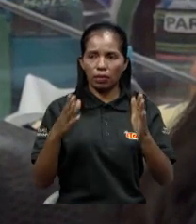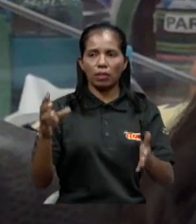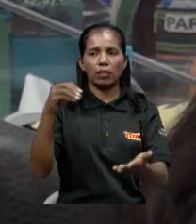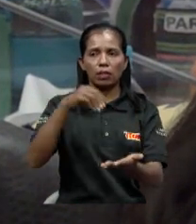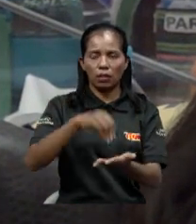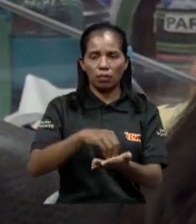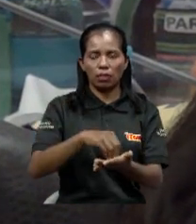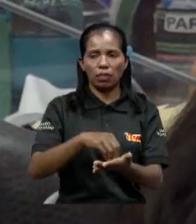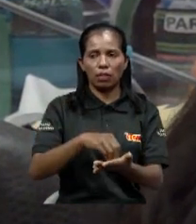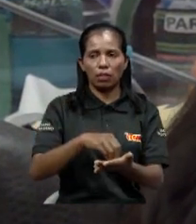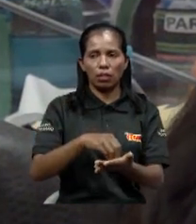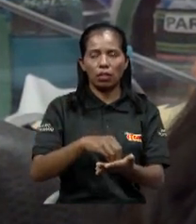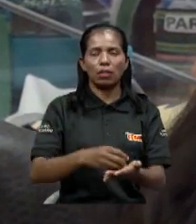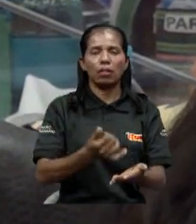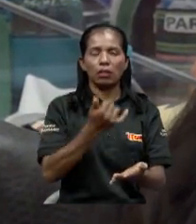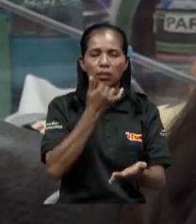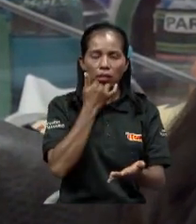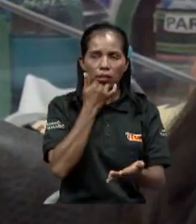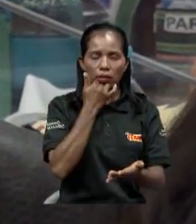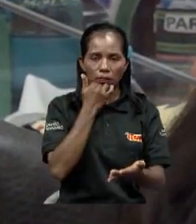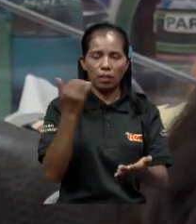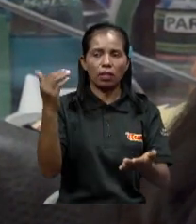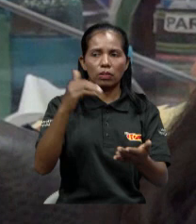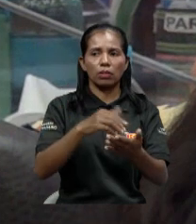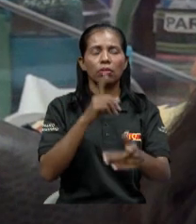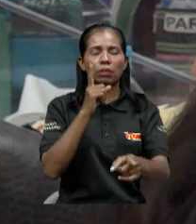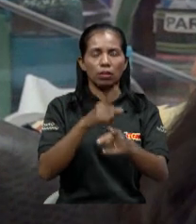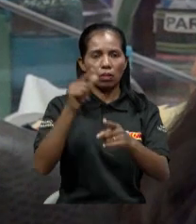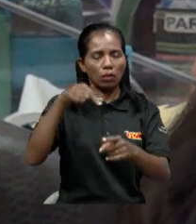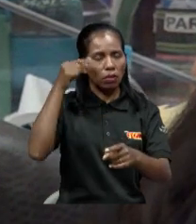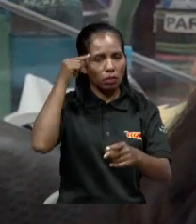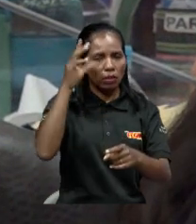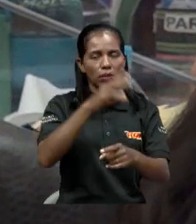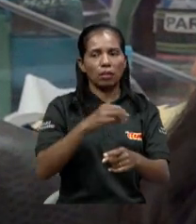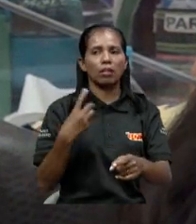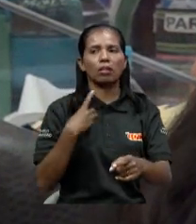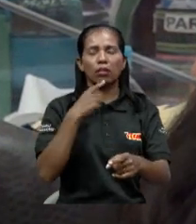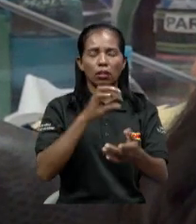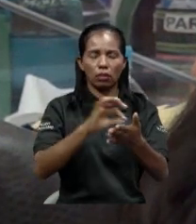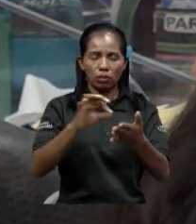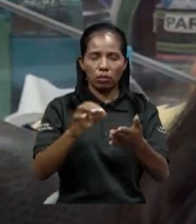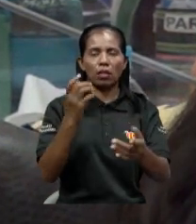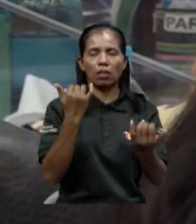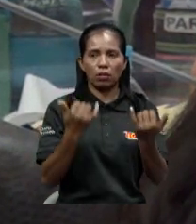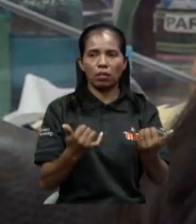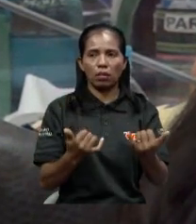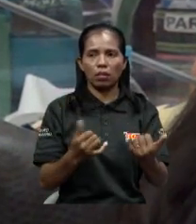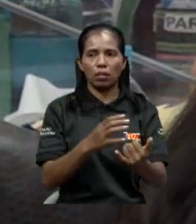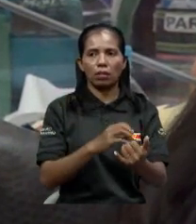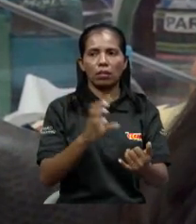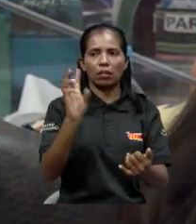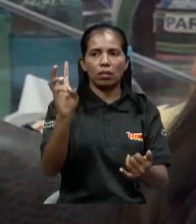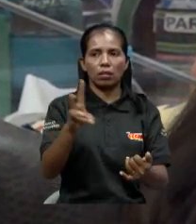fali, sala ba fali, tirolos governação e da nebeke, ita conta to agora, cari, já 16